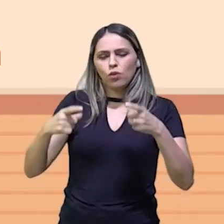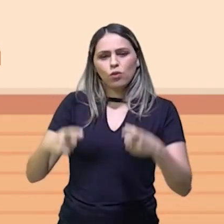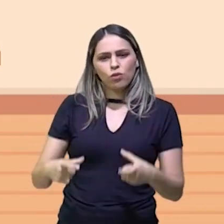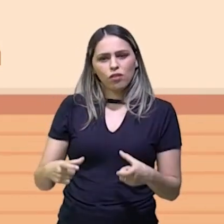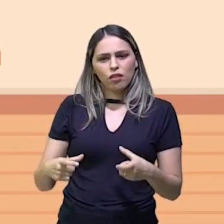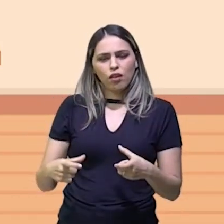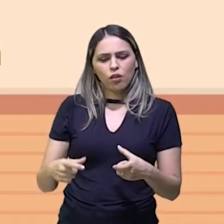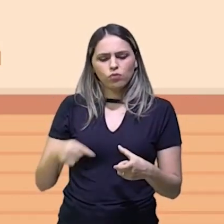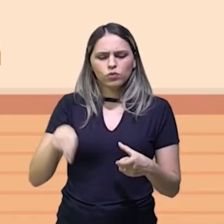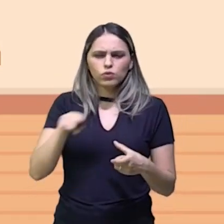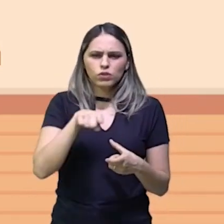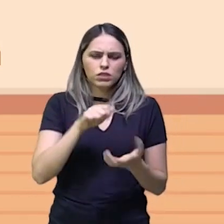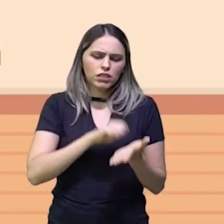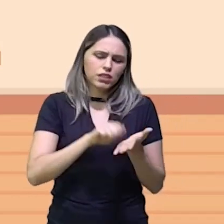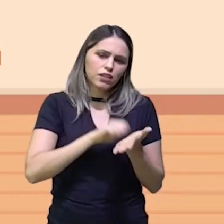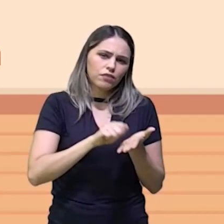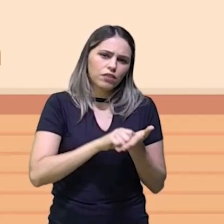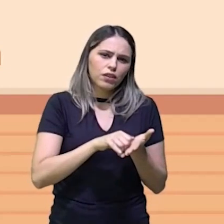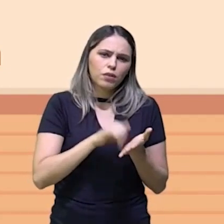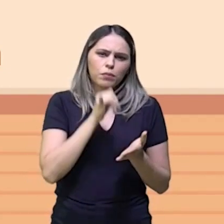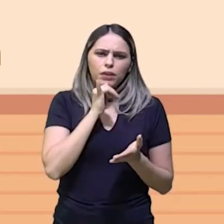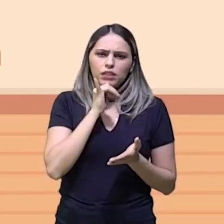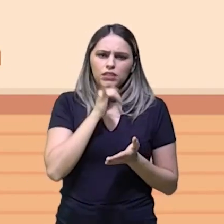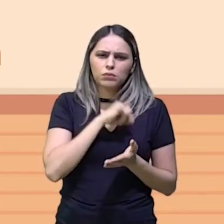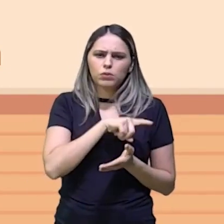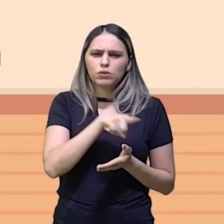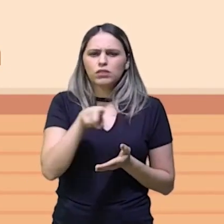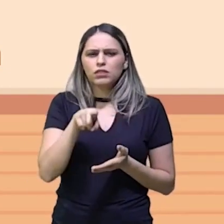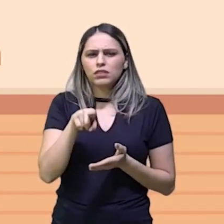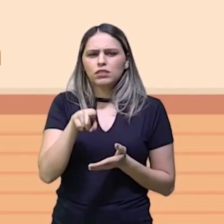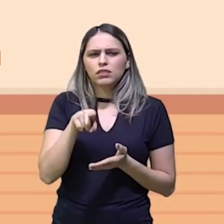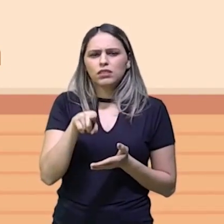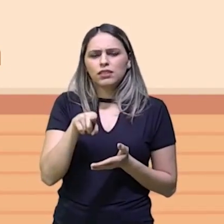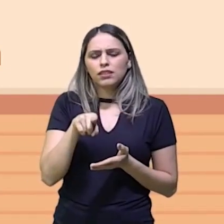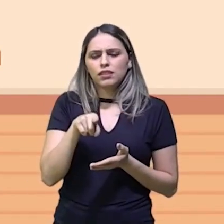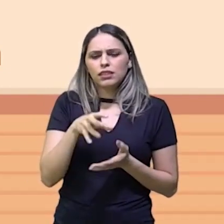você escreveu. Porque, por exemplo, o carteiro, se você